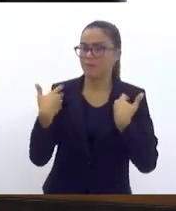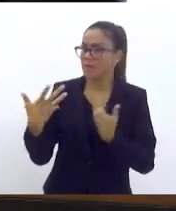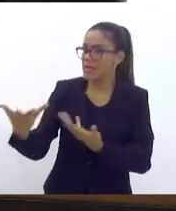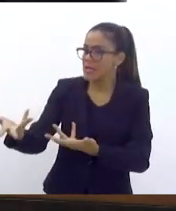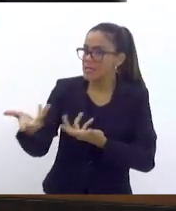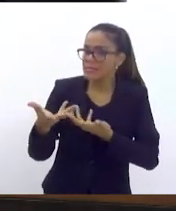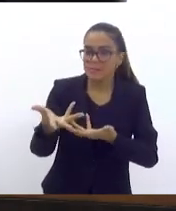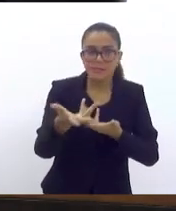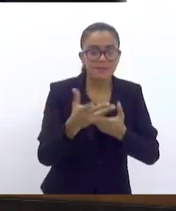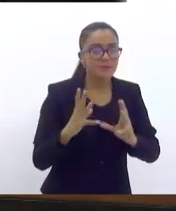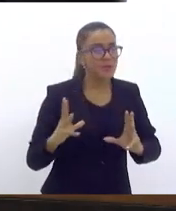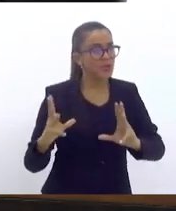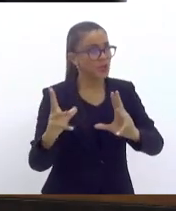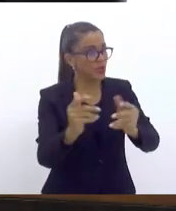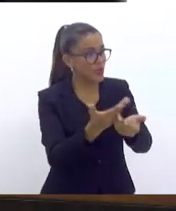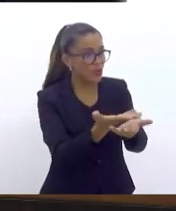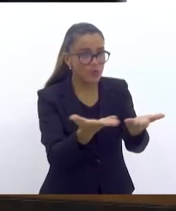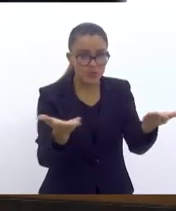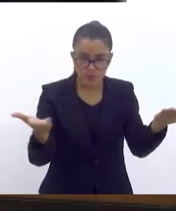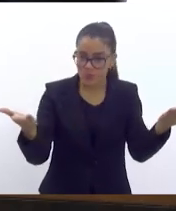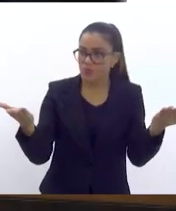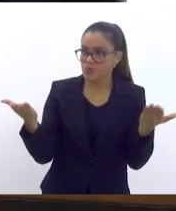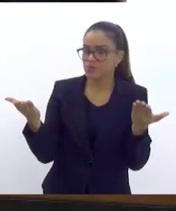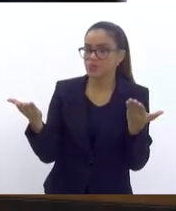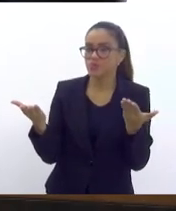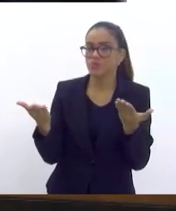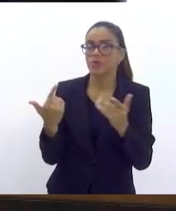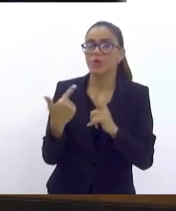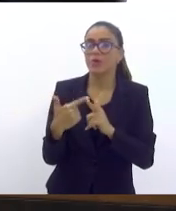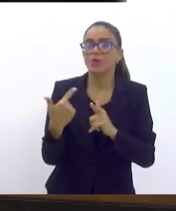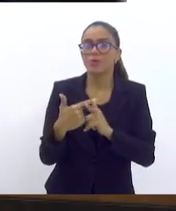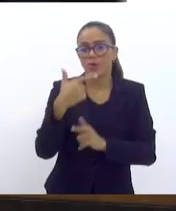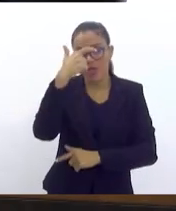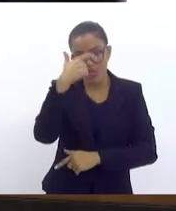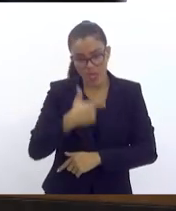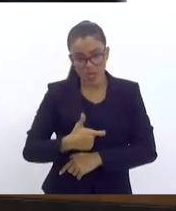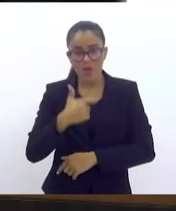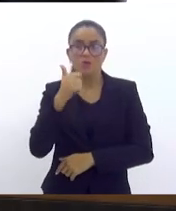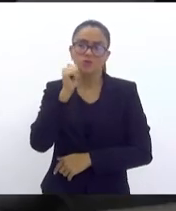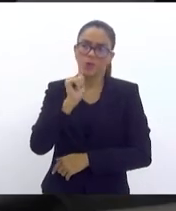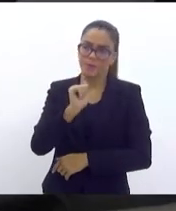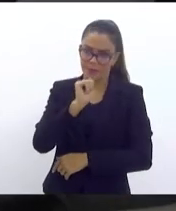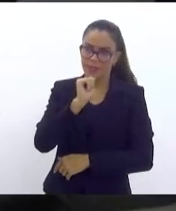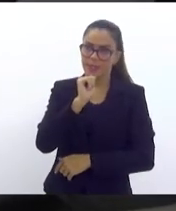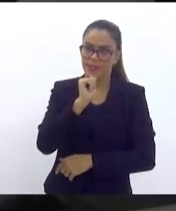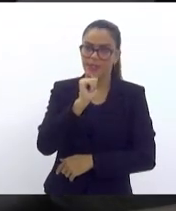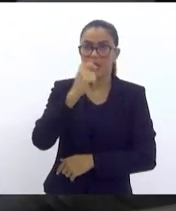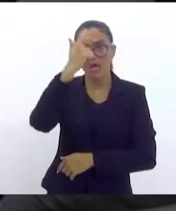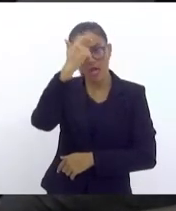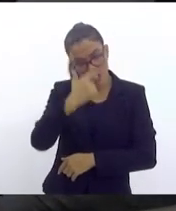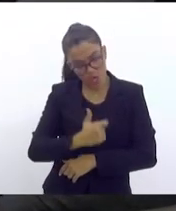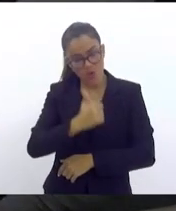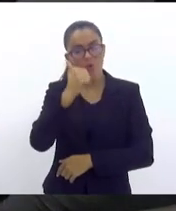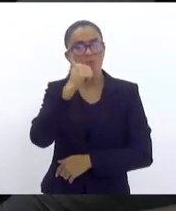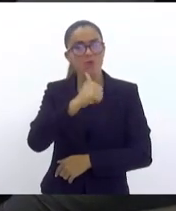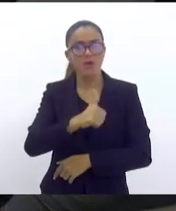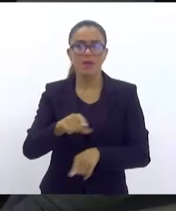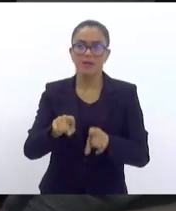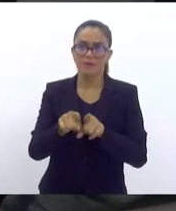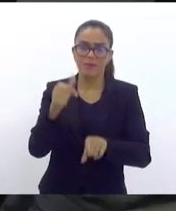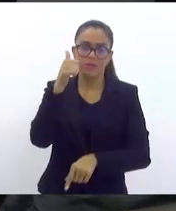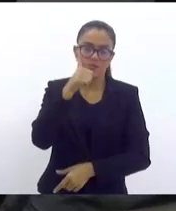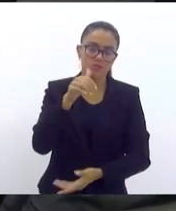na mesa e todos todo público porque eu como mãe como mulher esposa